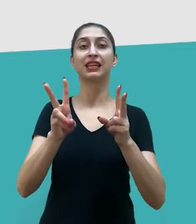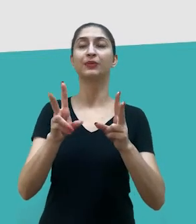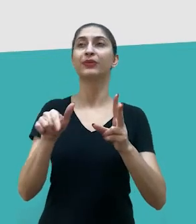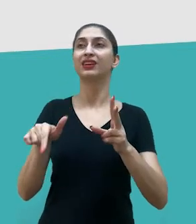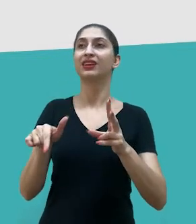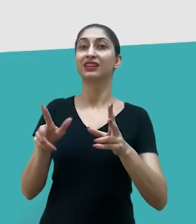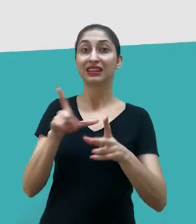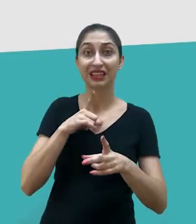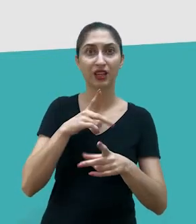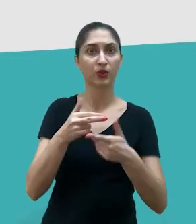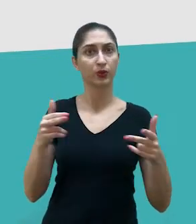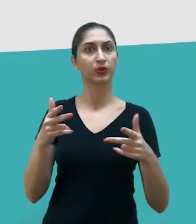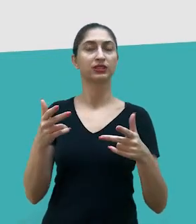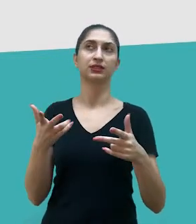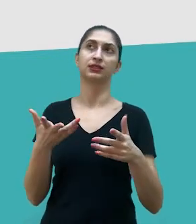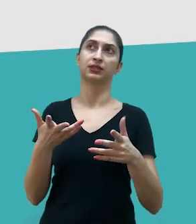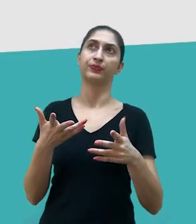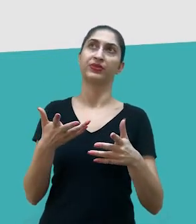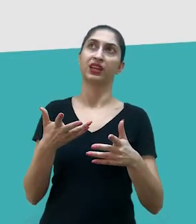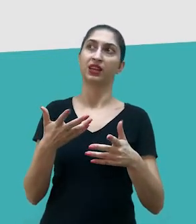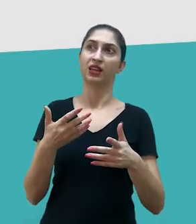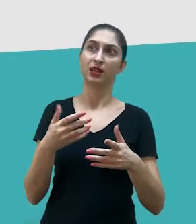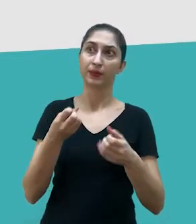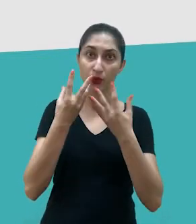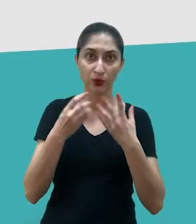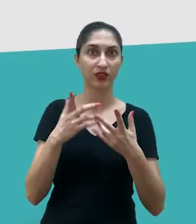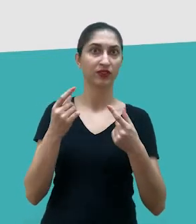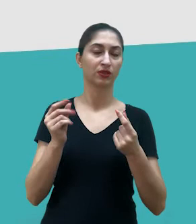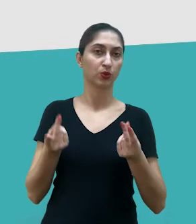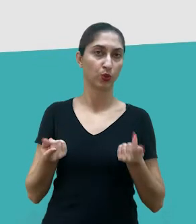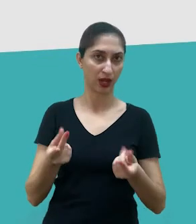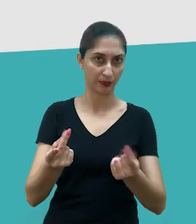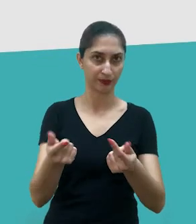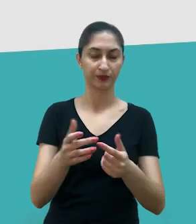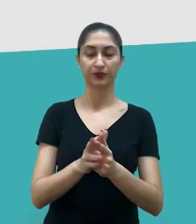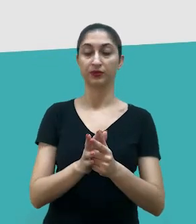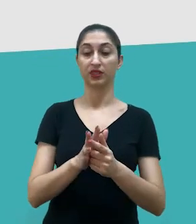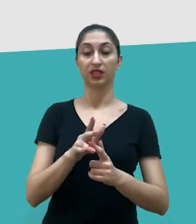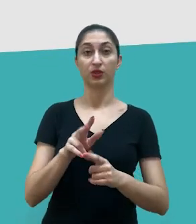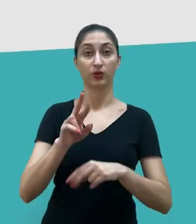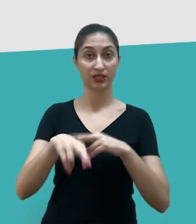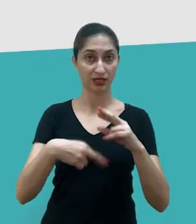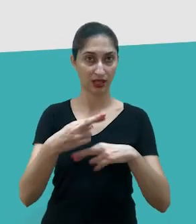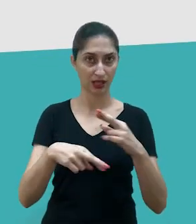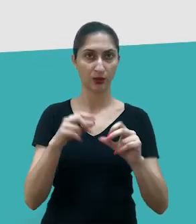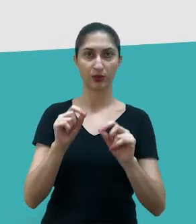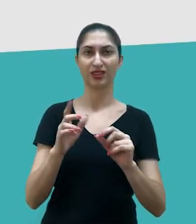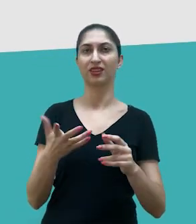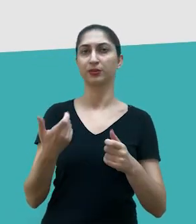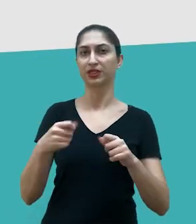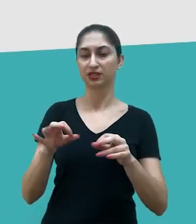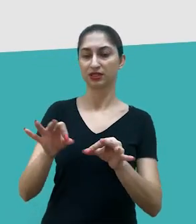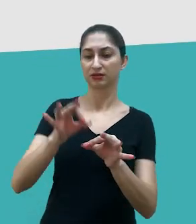essenciais e para comprar uma vez só e fazer durar. E o reciclar tem a ver com